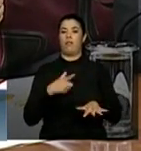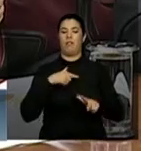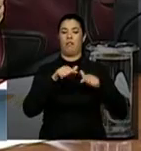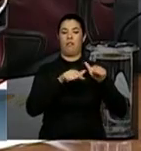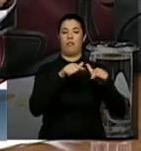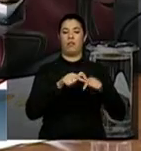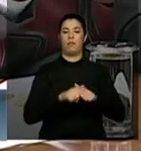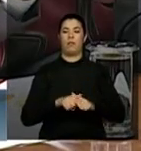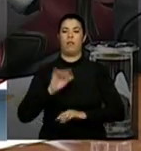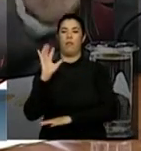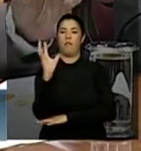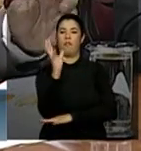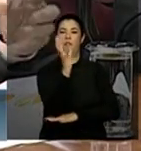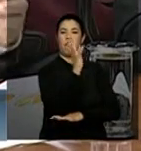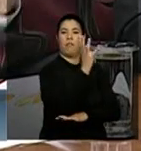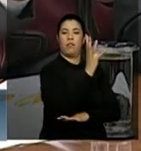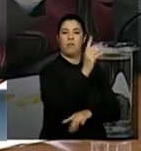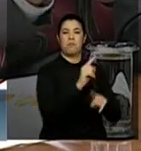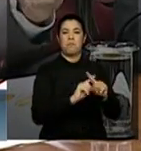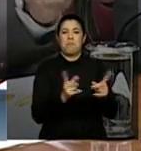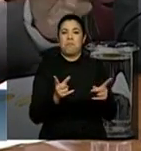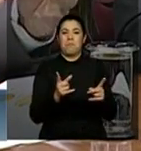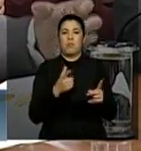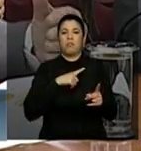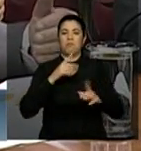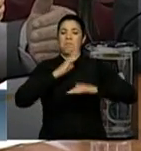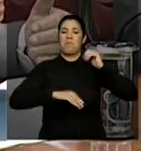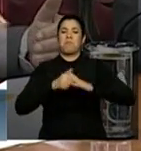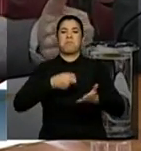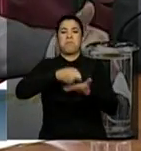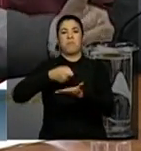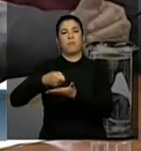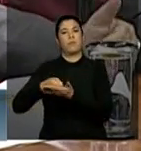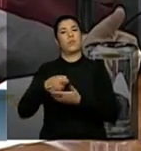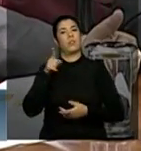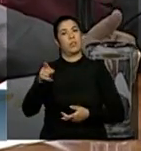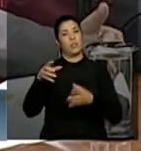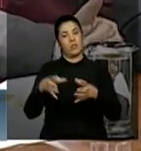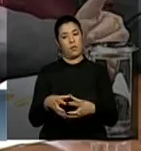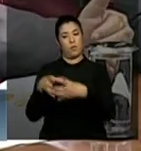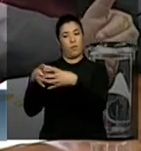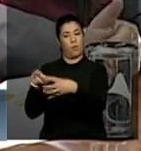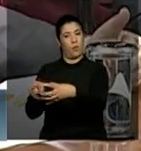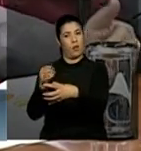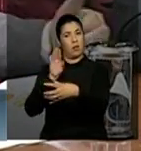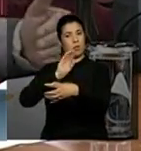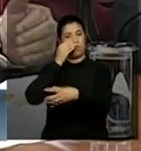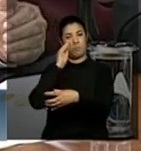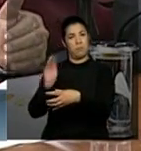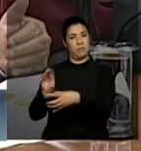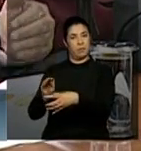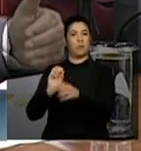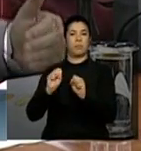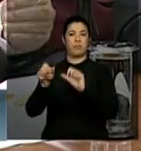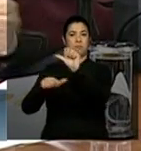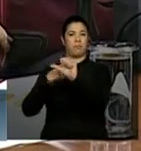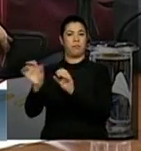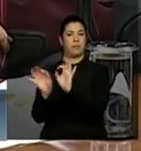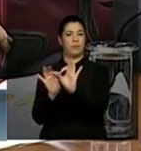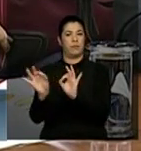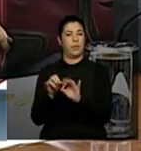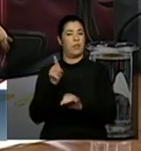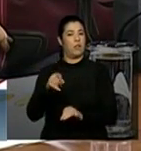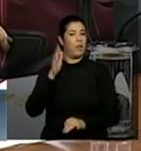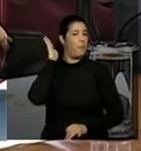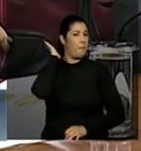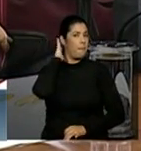questão ambiental, mas não levamos as ações efetivas para que aqueles que estão lá, na verdade, se definam. É muito comum no Pará,